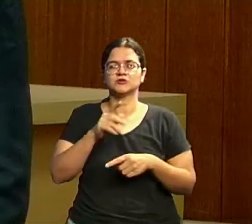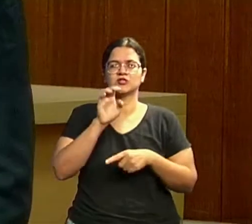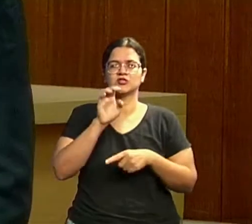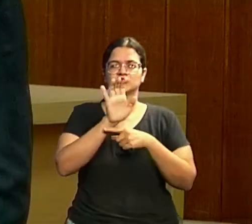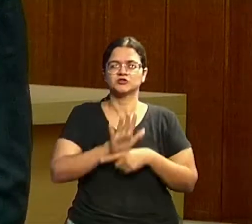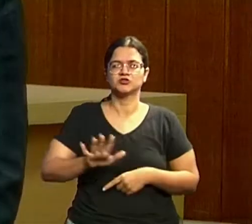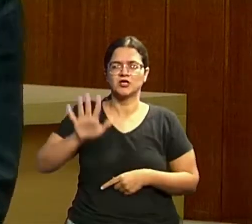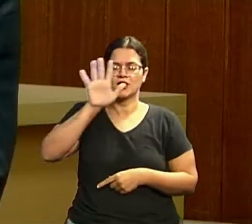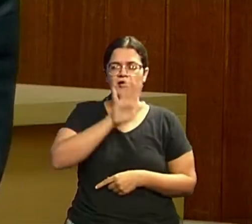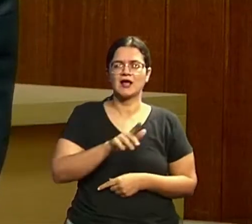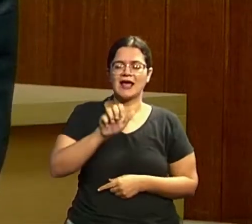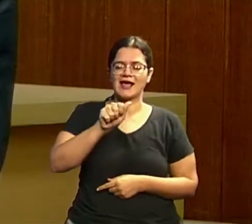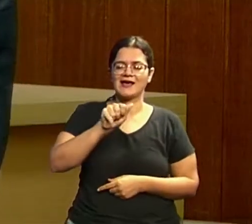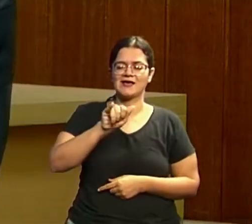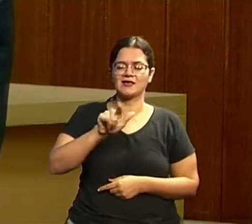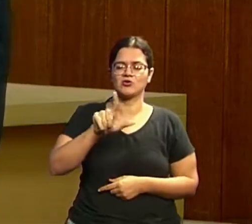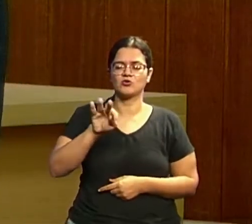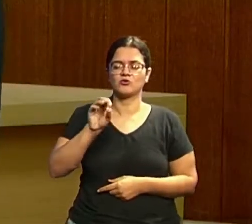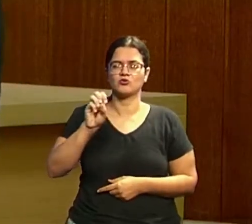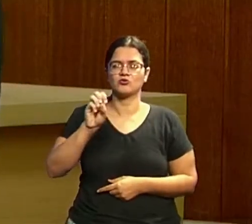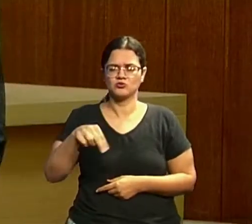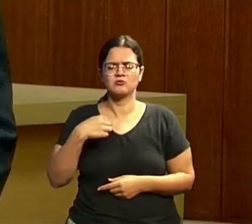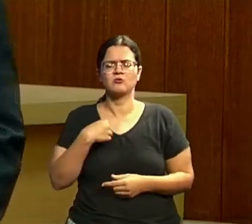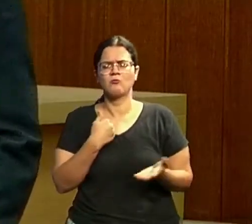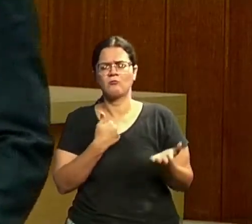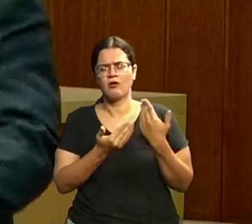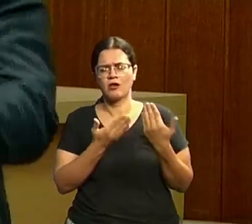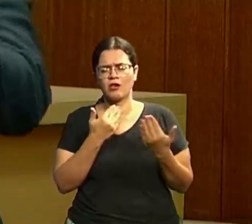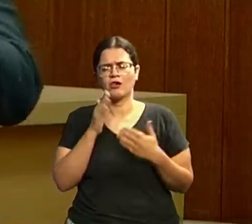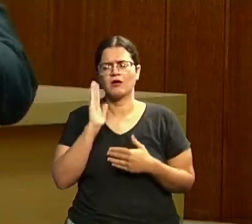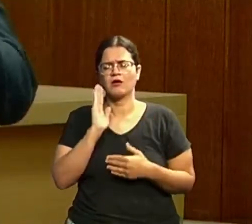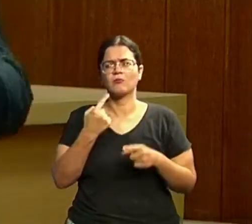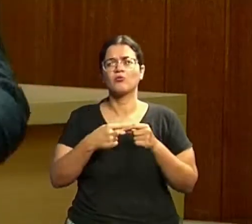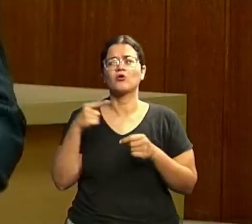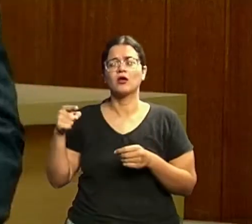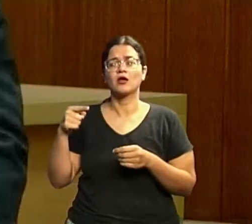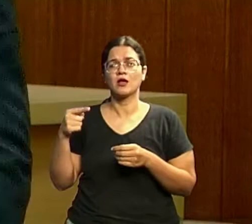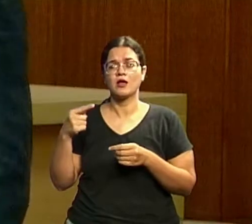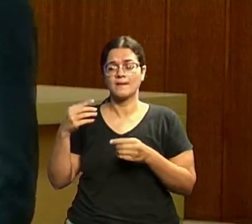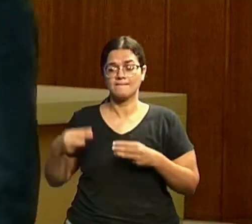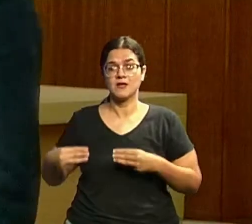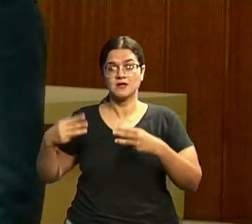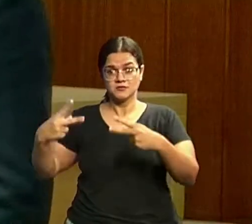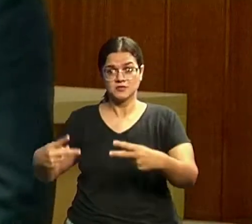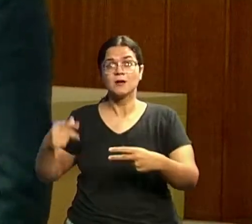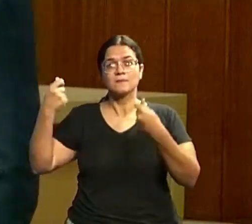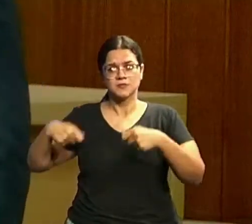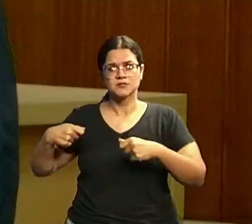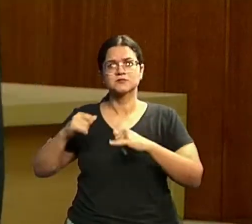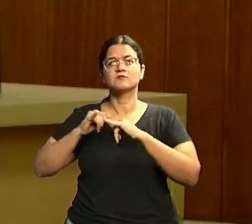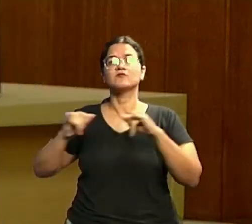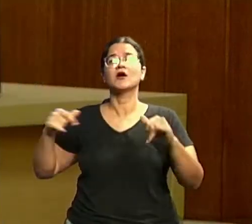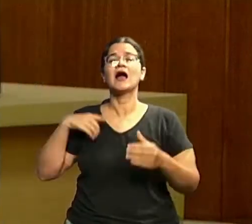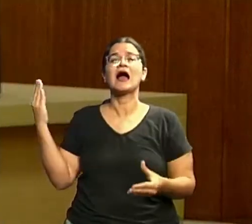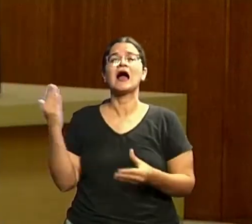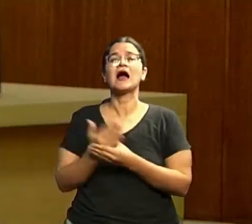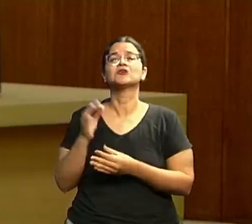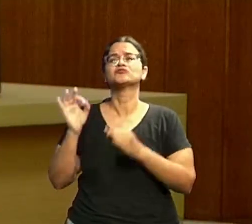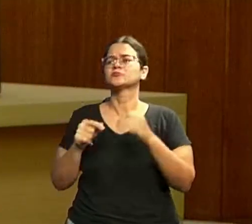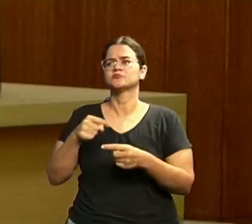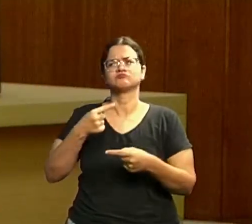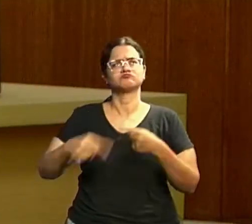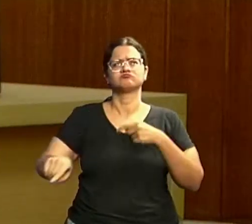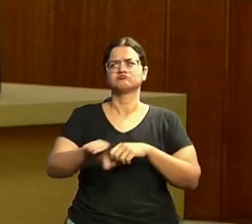senhor Ailton Weck, conversando com ele, porque o Ministério Público precisa pronunciar na ação direta